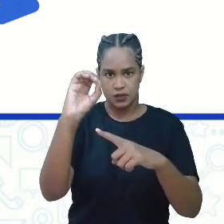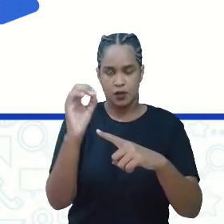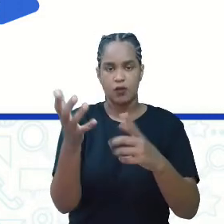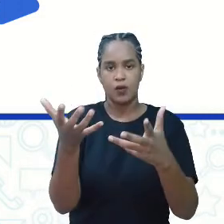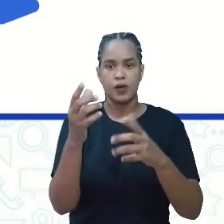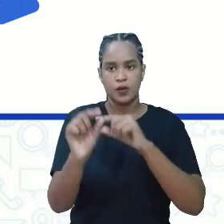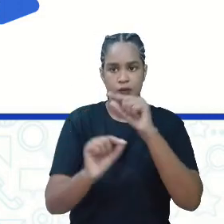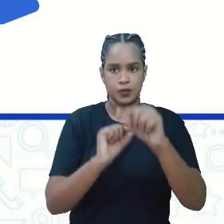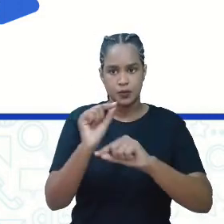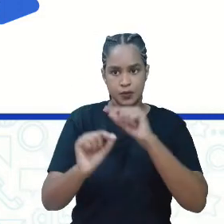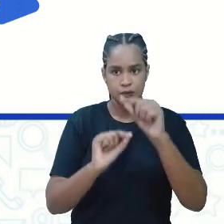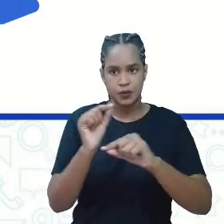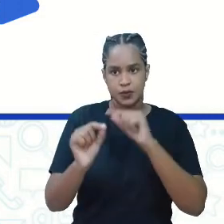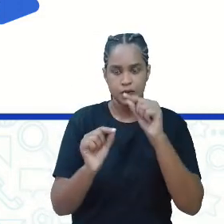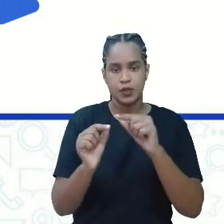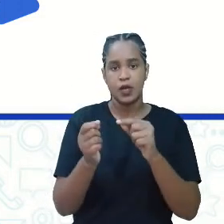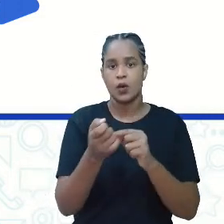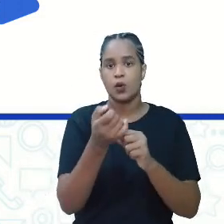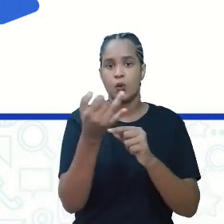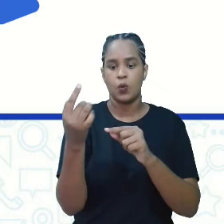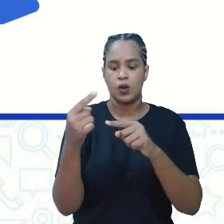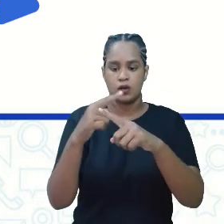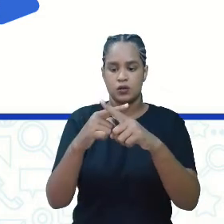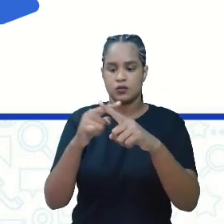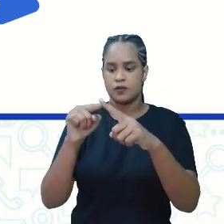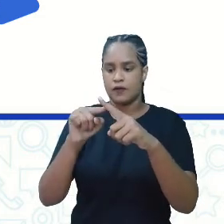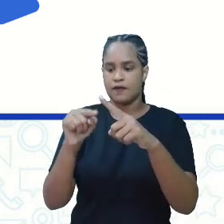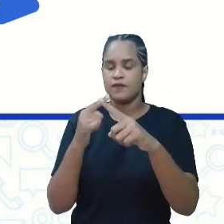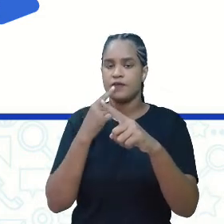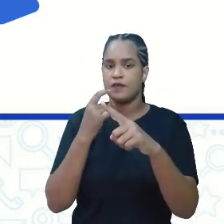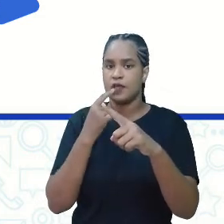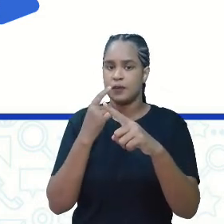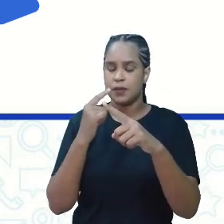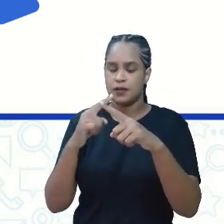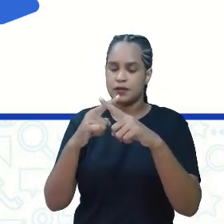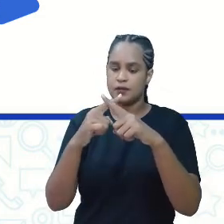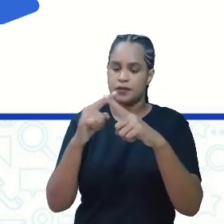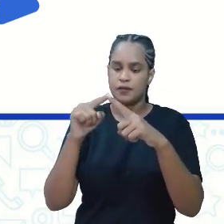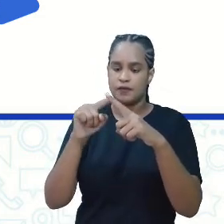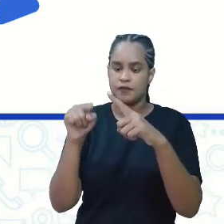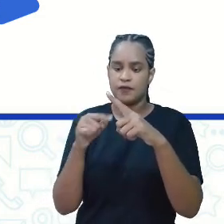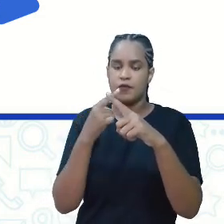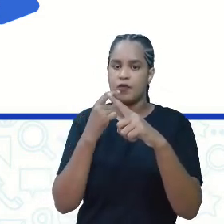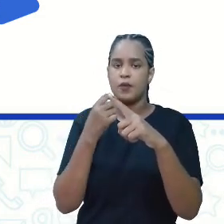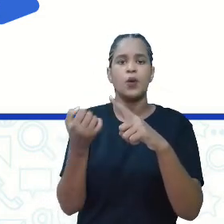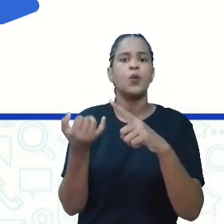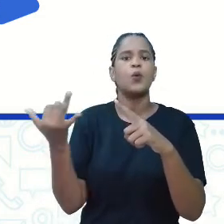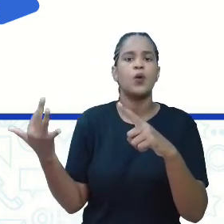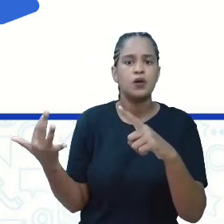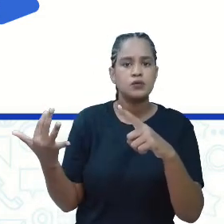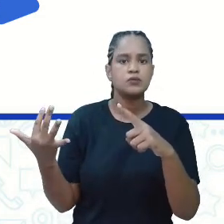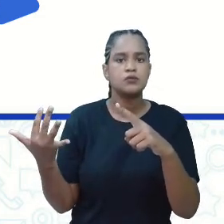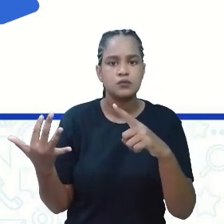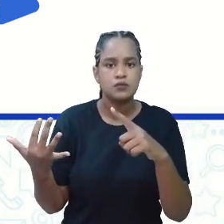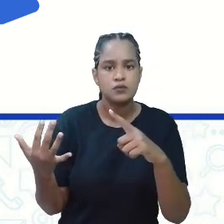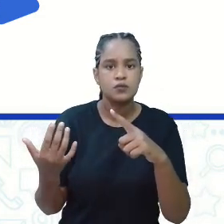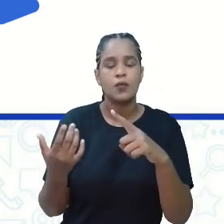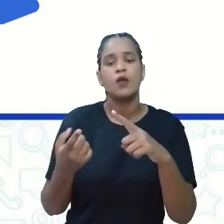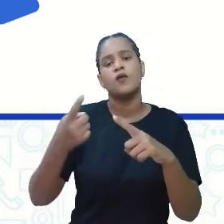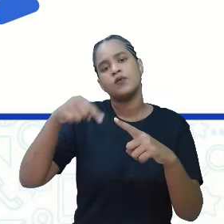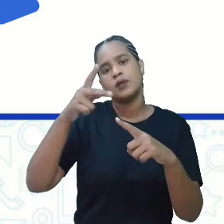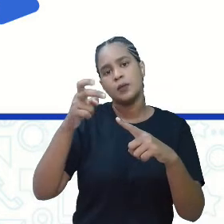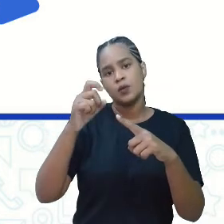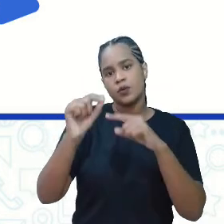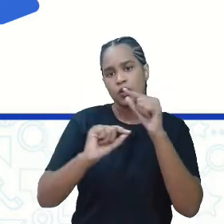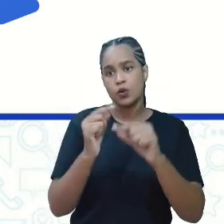quanto mede esse ângulozinho vermelhinho ali, ó. Então, você sabe que esses dois ângulos, eles são adjacentes e que a soma entre